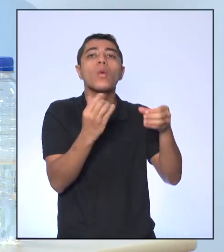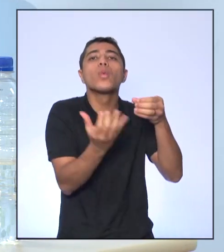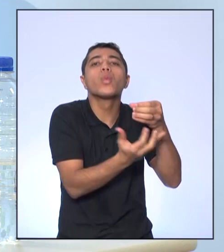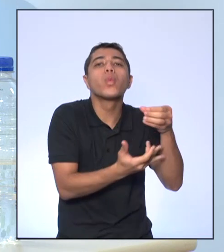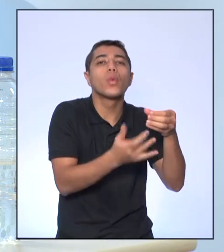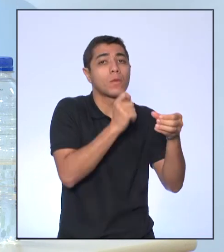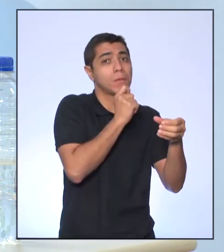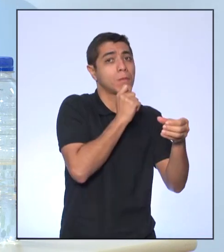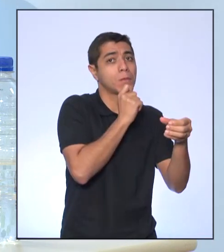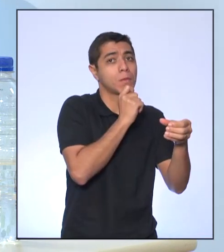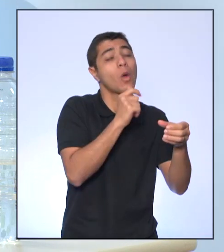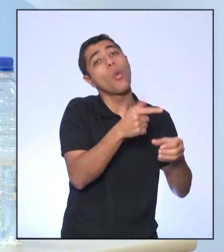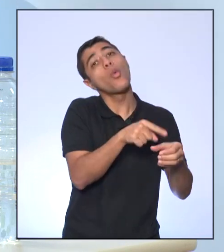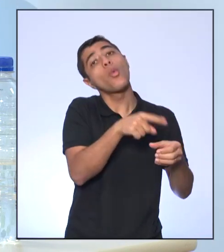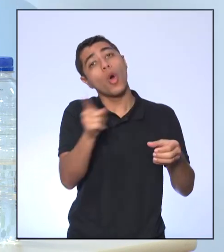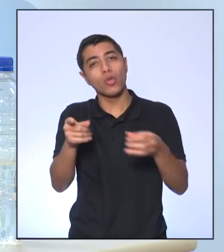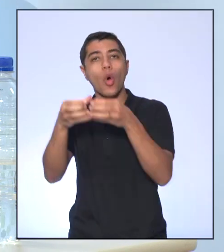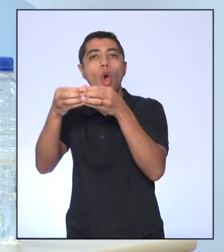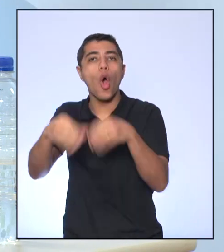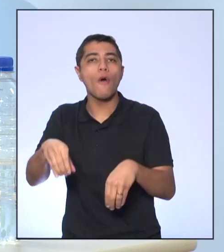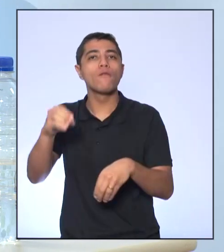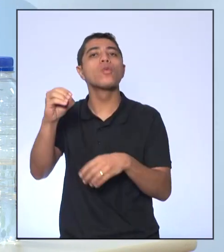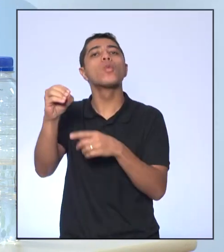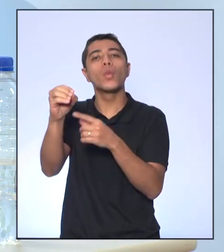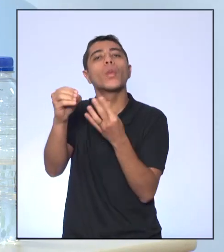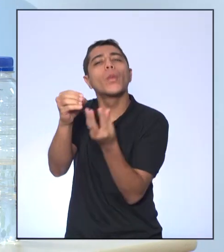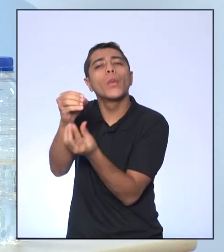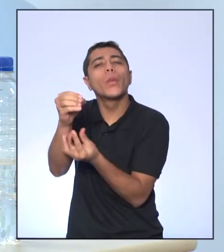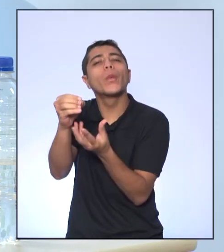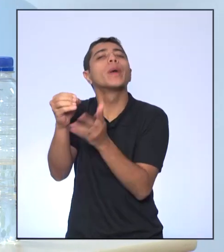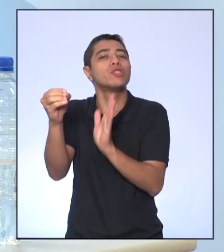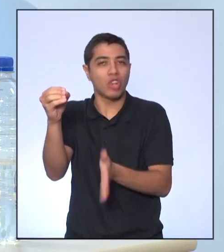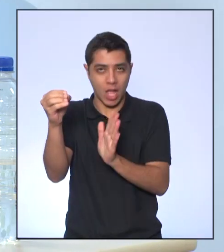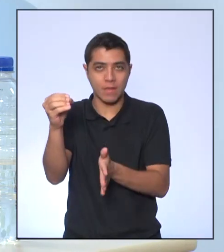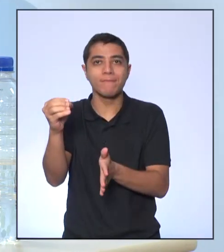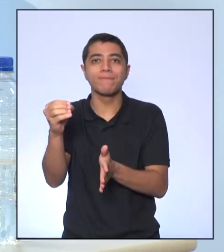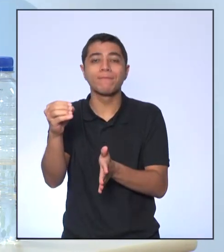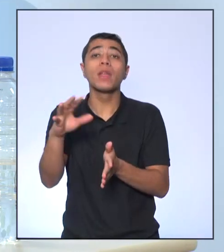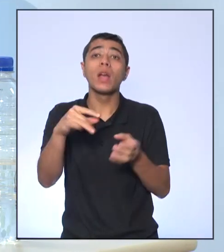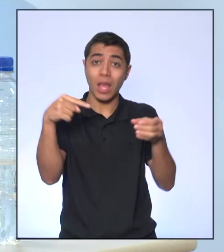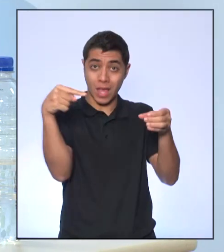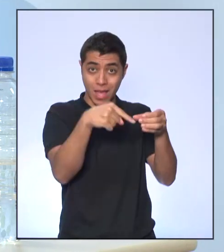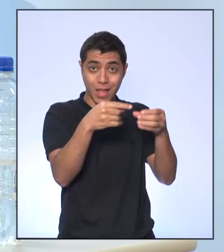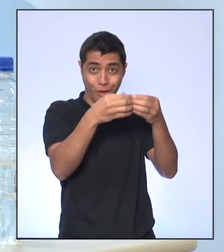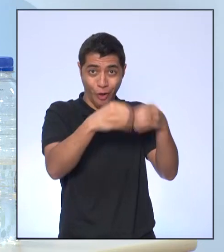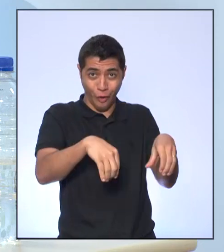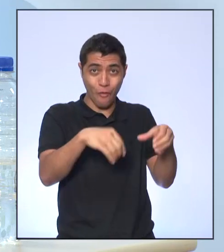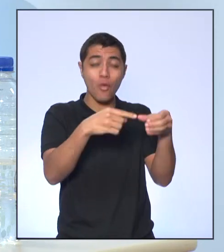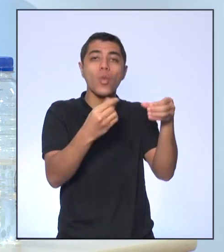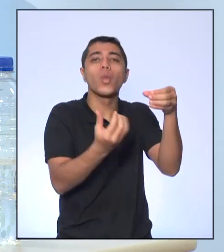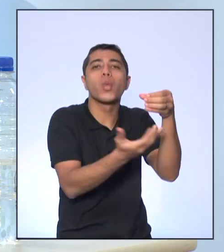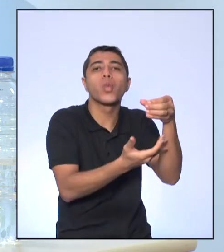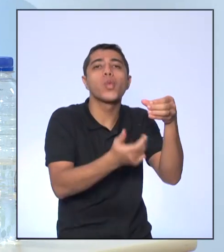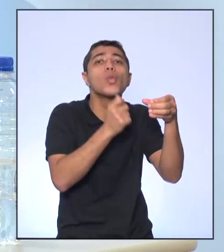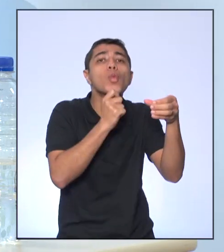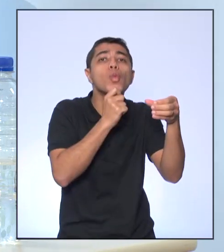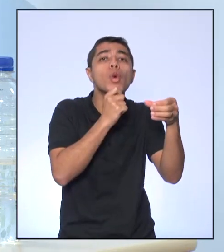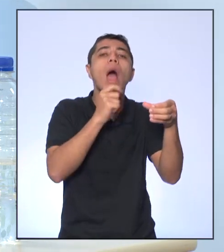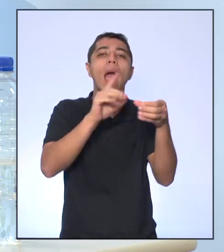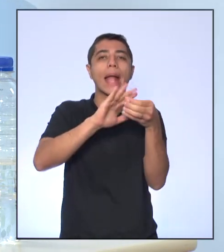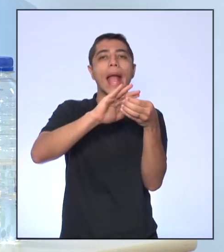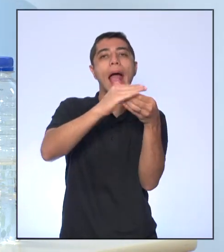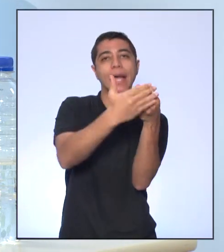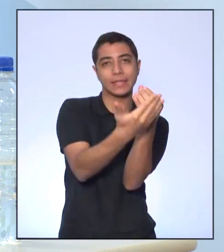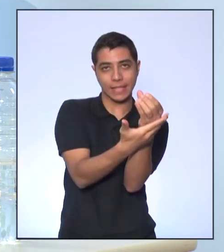A composição. Então, ali, ó, o meu ovo cru, ele tem a casca, tem a clara e tem a gema. Meu